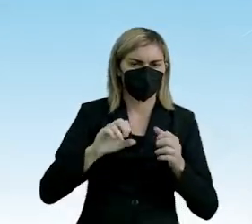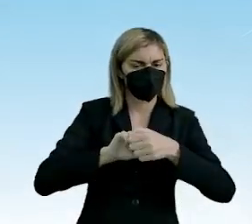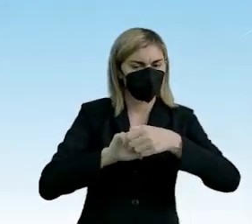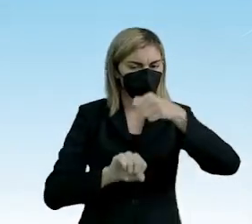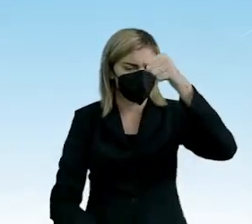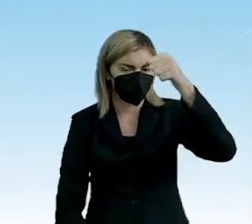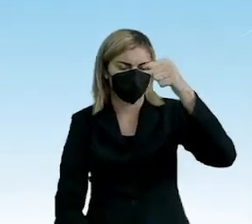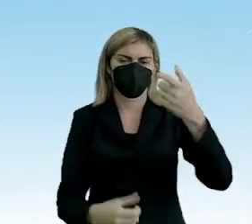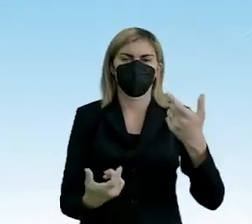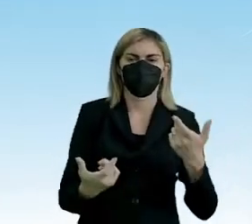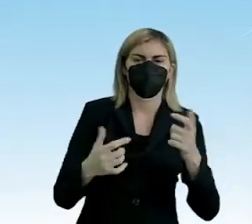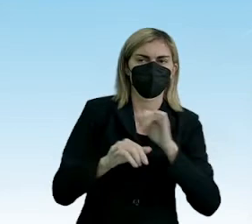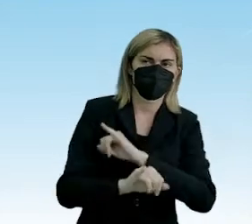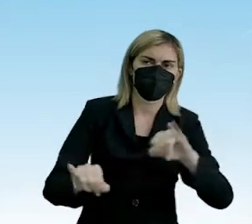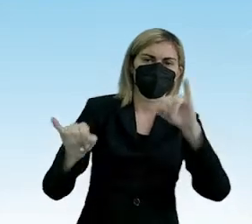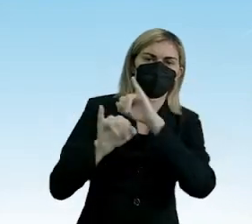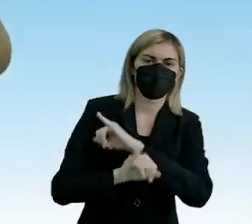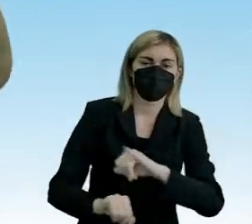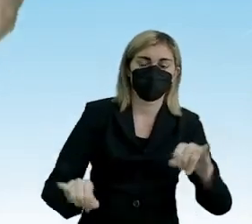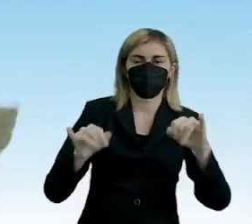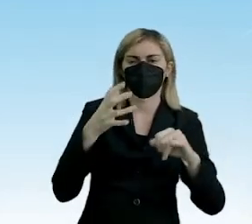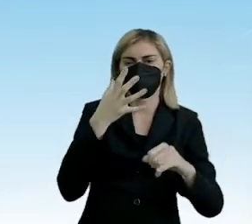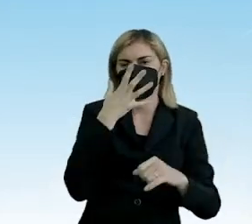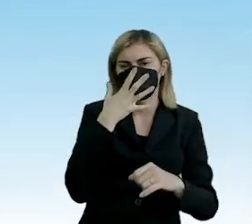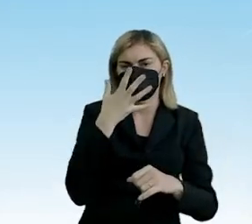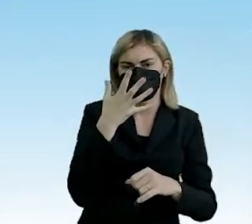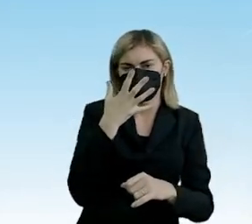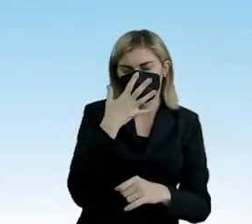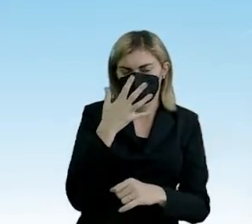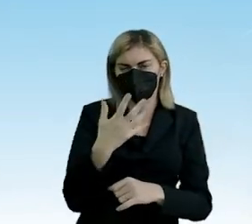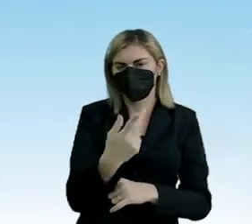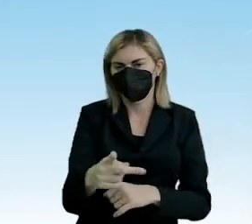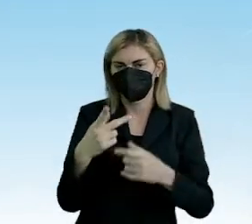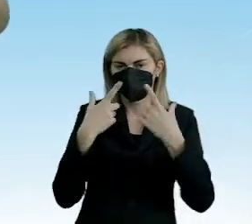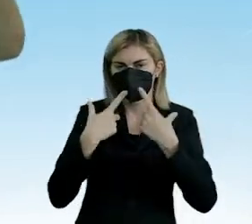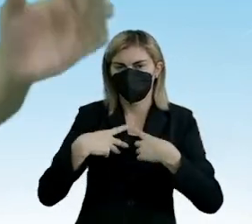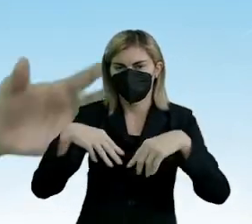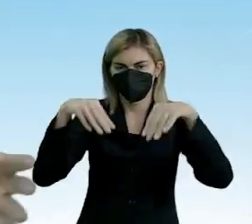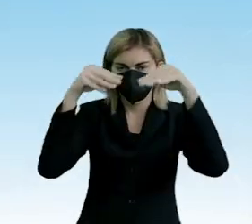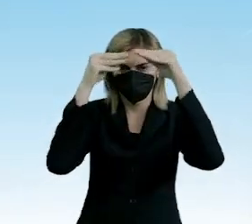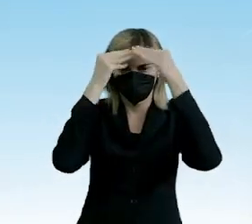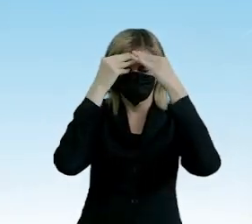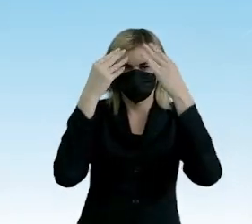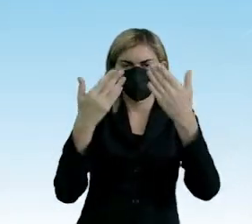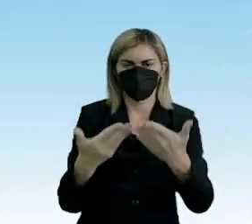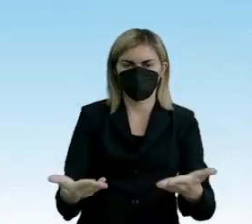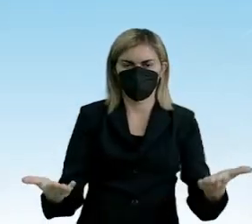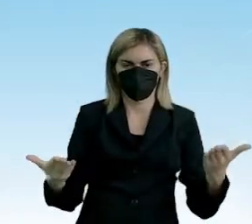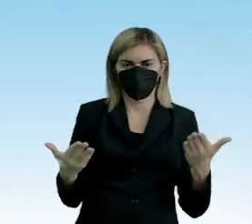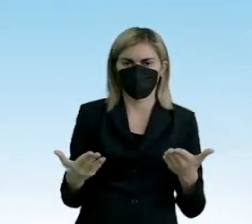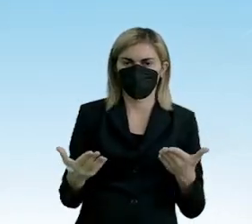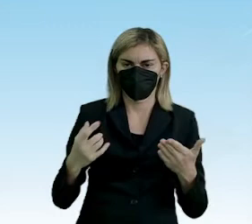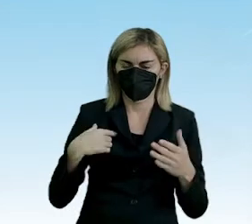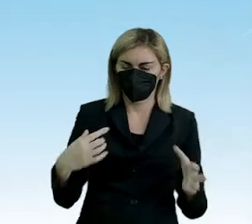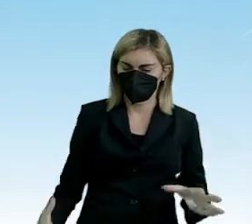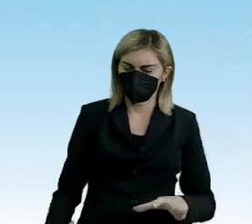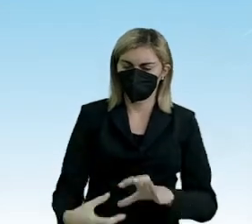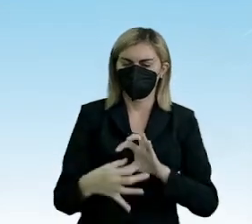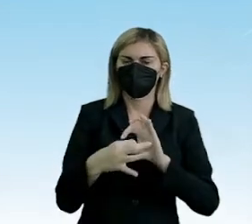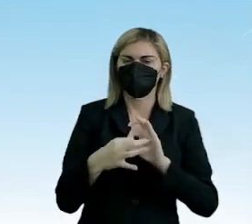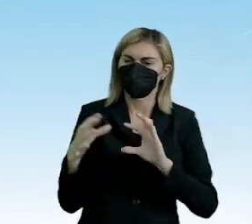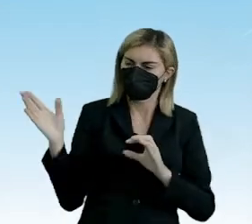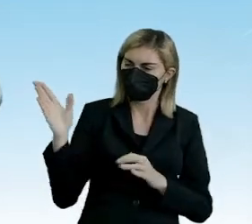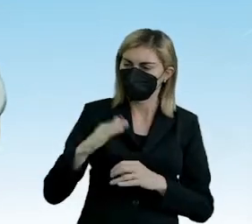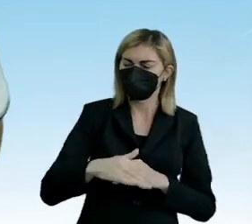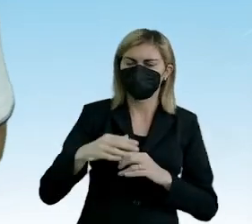cartaz, certo? Uma campanha, observar essa linguagem, essas linguagens, a junção, e